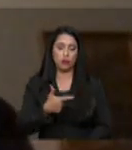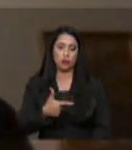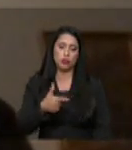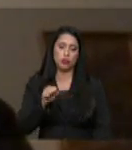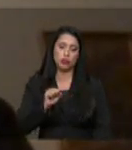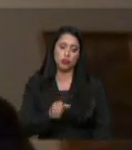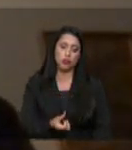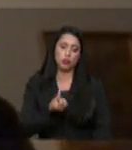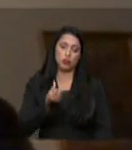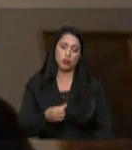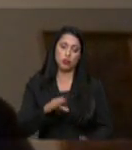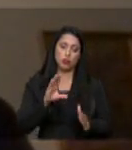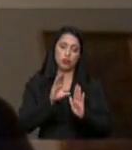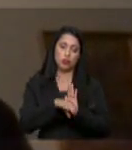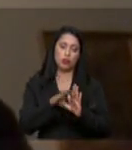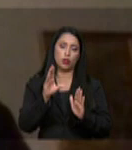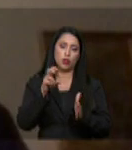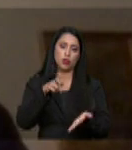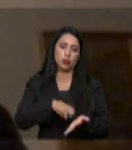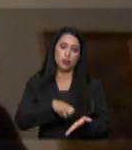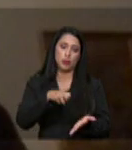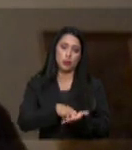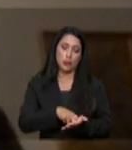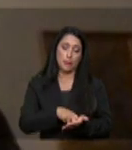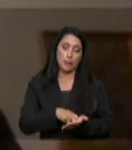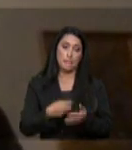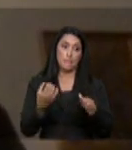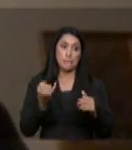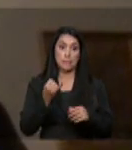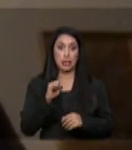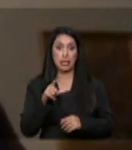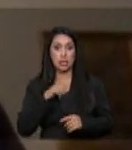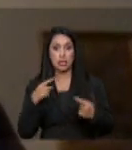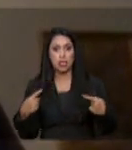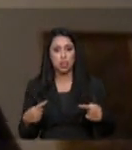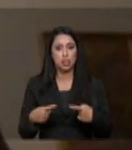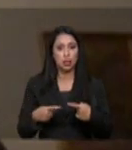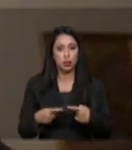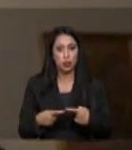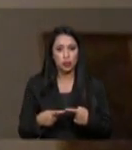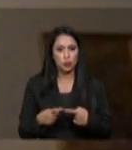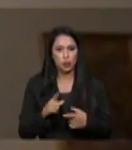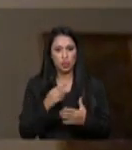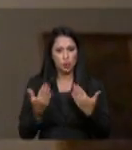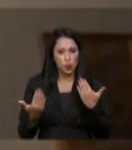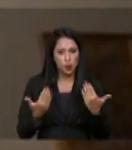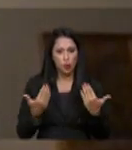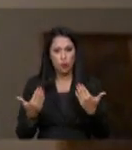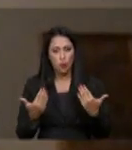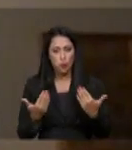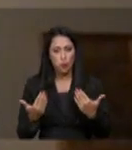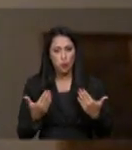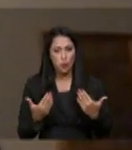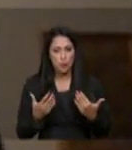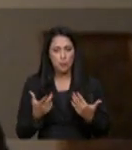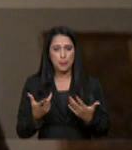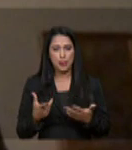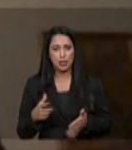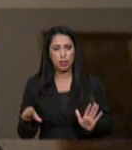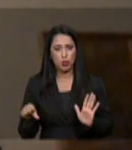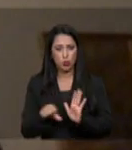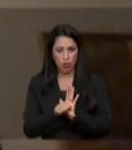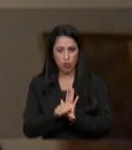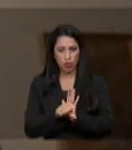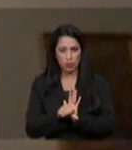286 do Código Penal e se a essa correspondência em relação a este